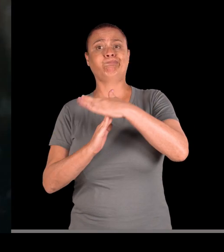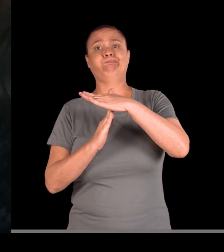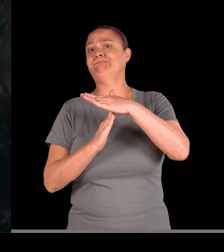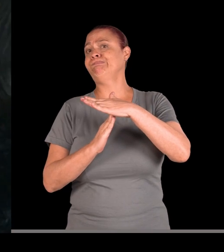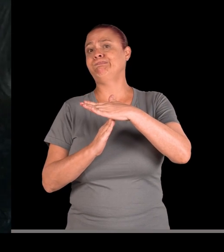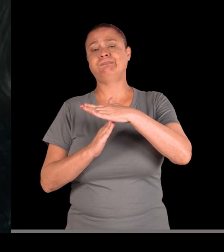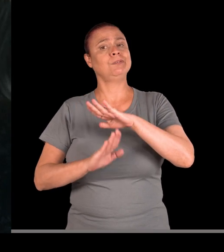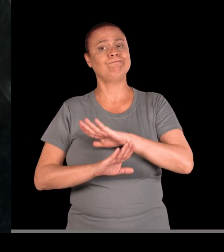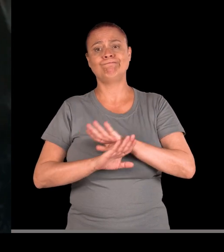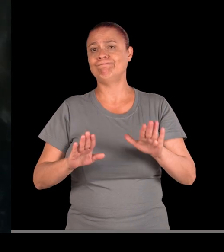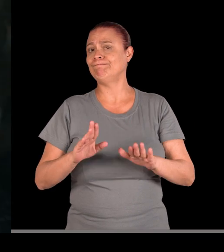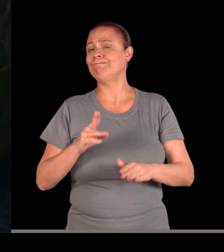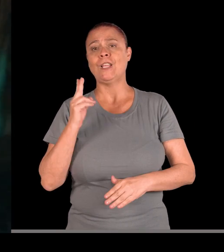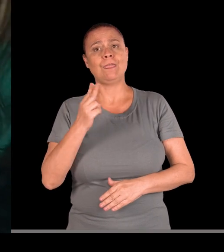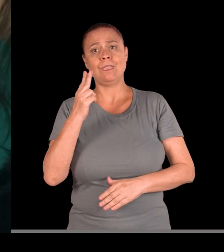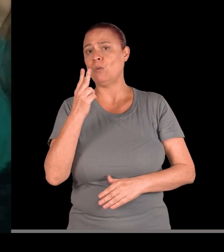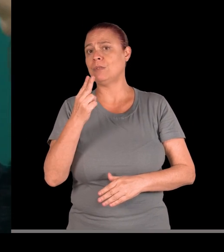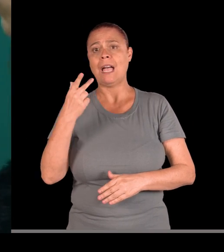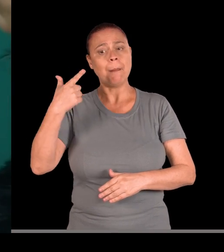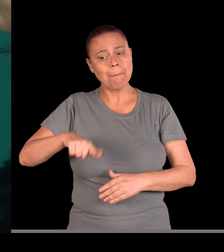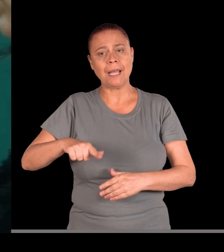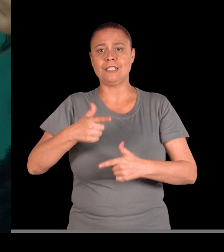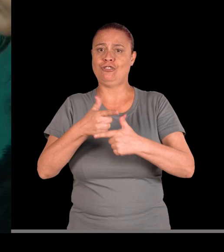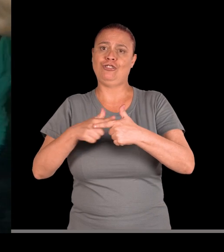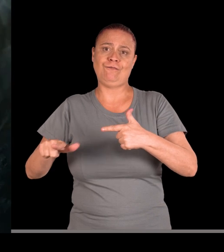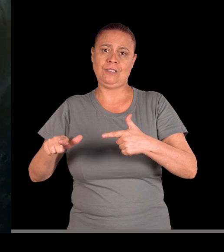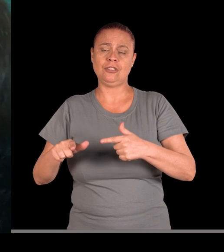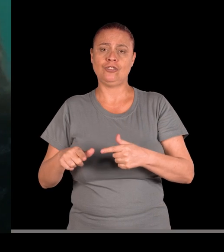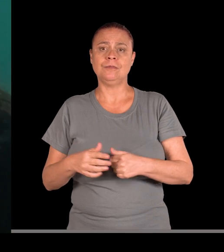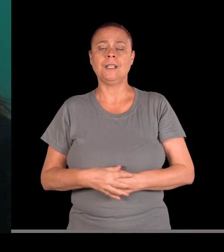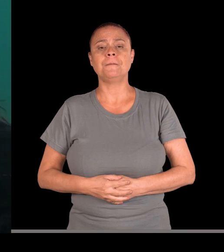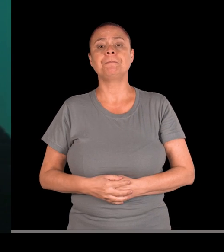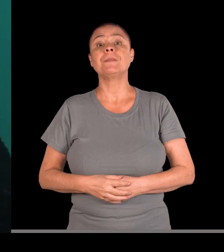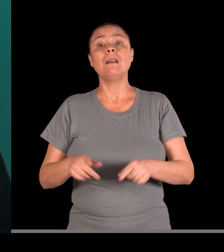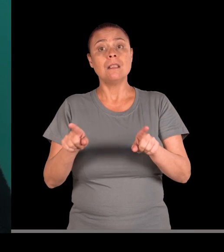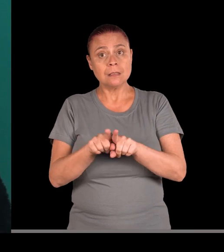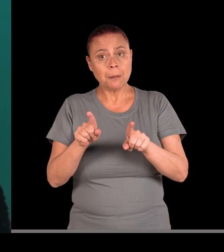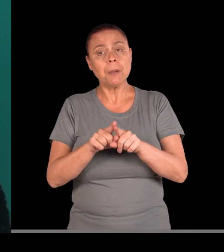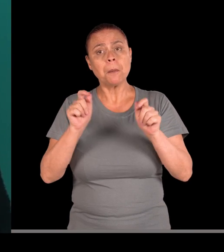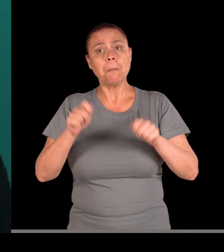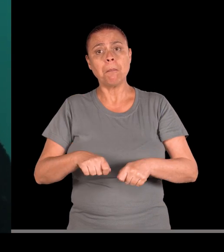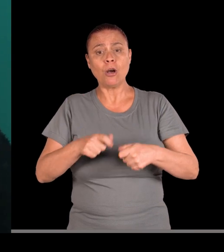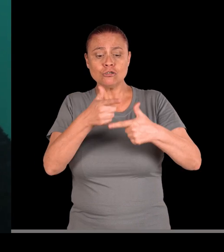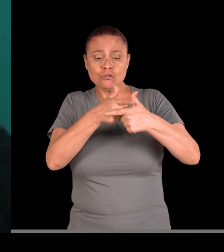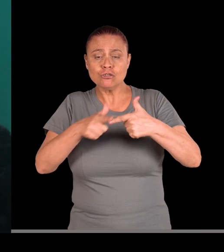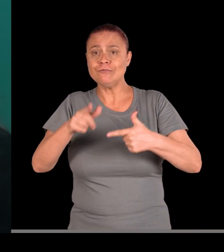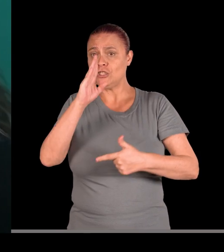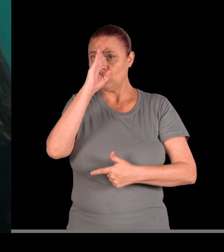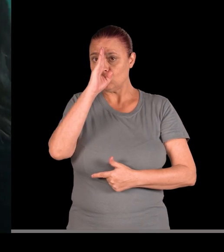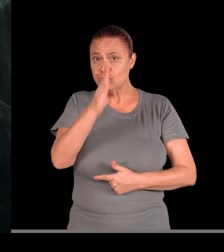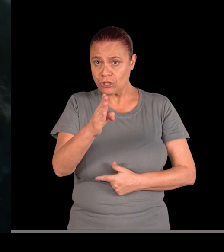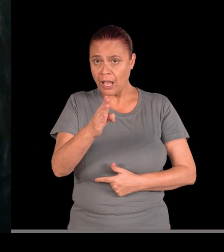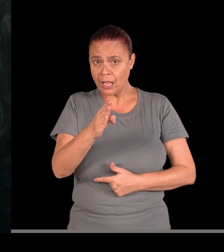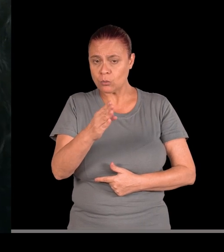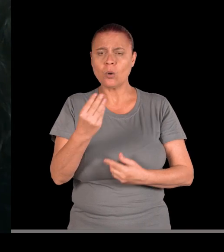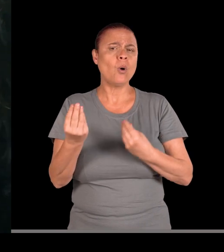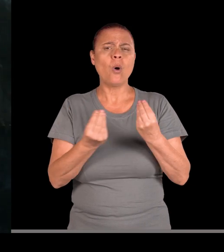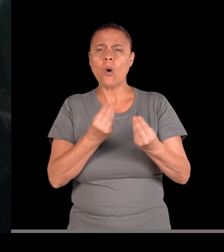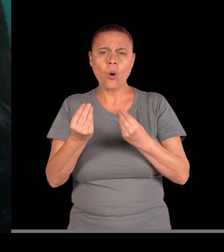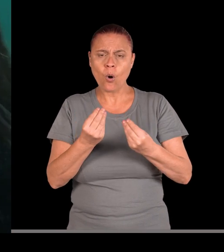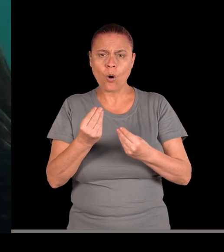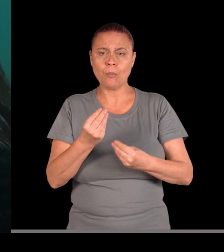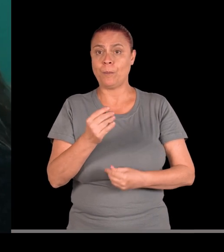fração irredutível, porque eu não posso continuar dividindo. Nós poderíamos também simplificar direto. Como assim